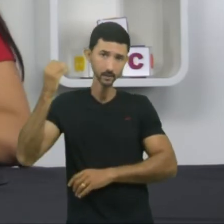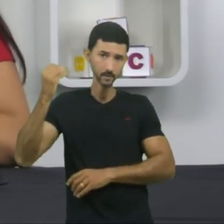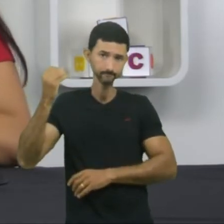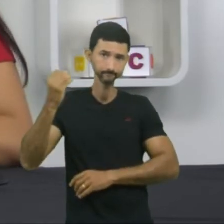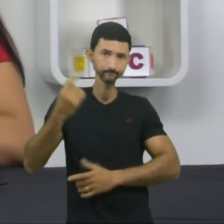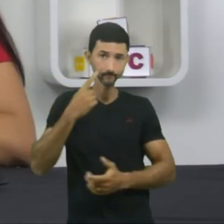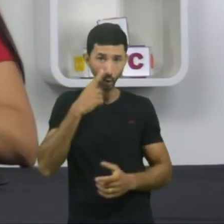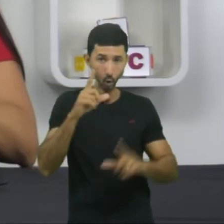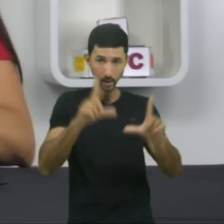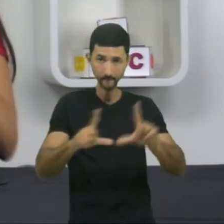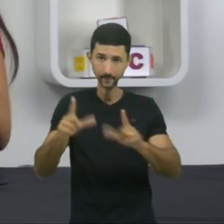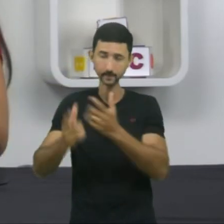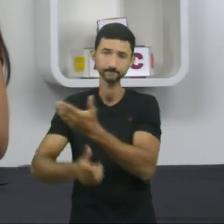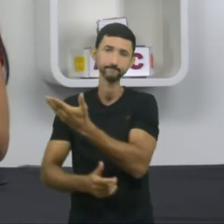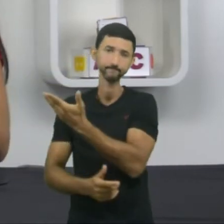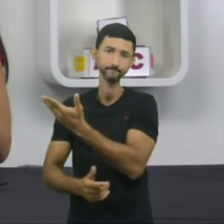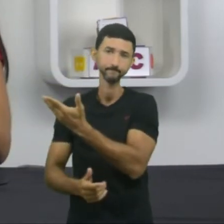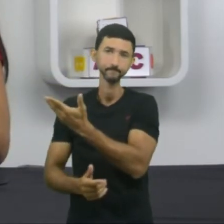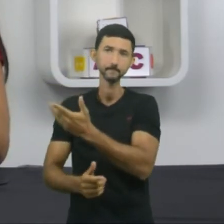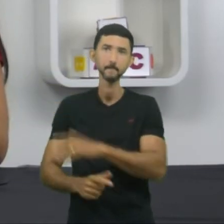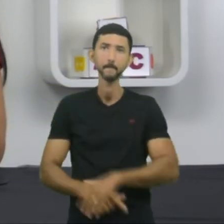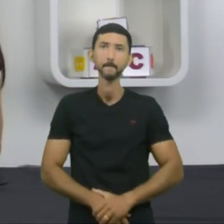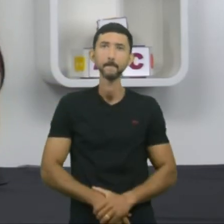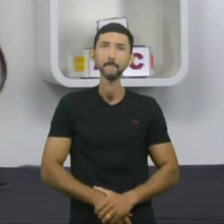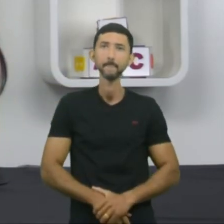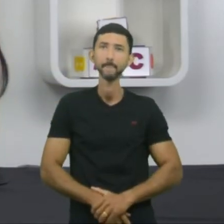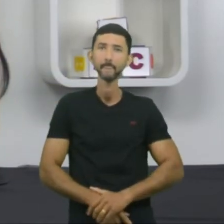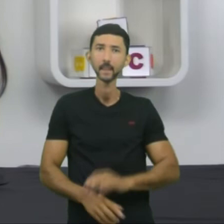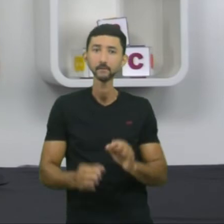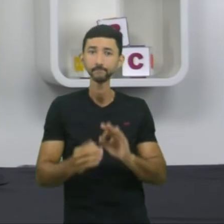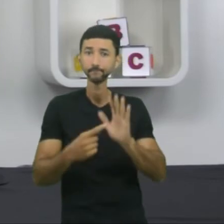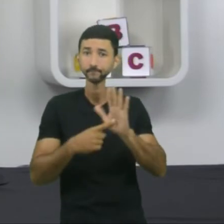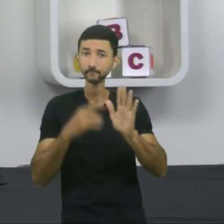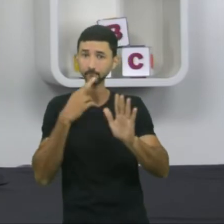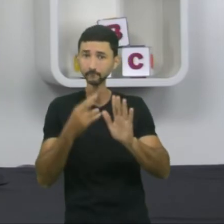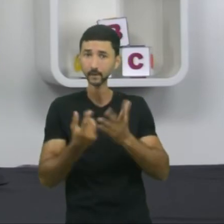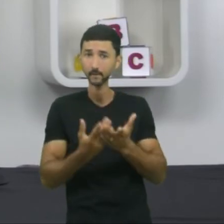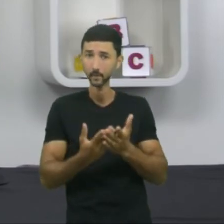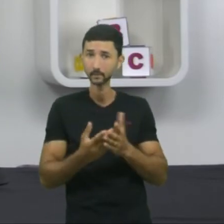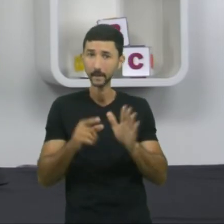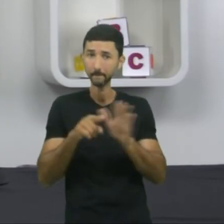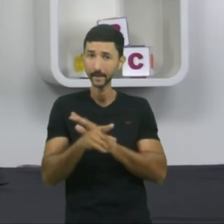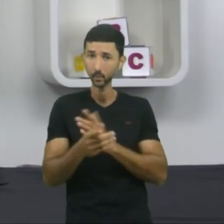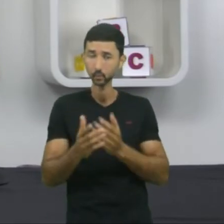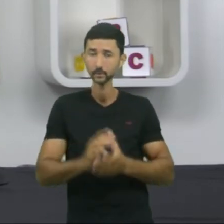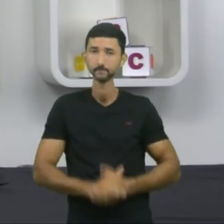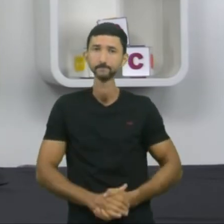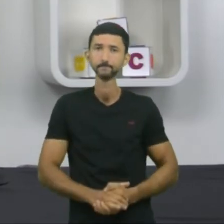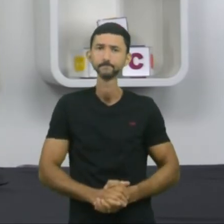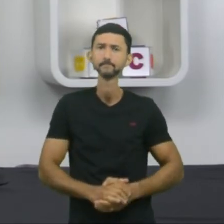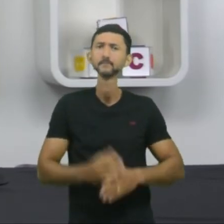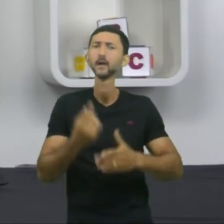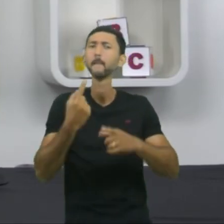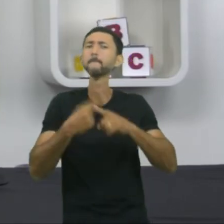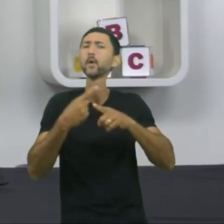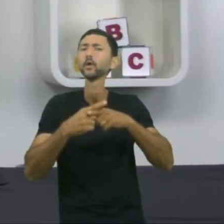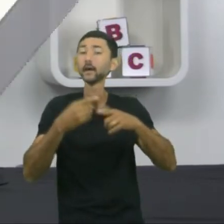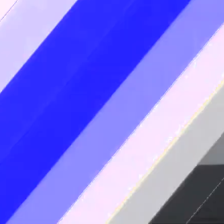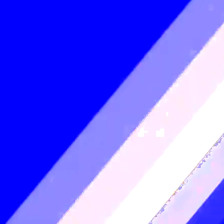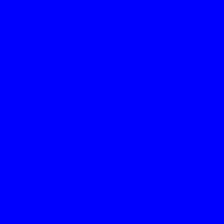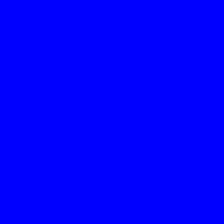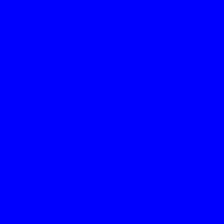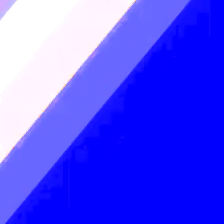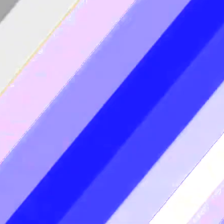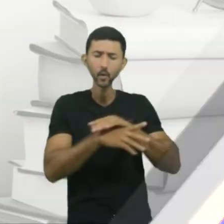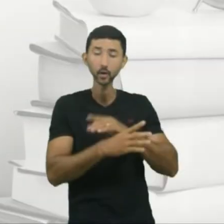na tela eu trago para ti a resposta da seguinte pergunta: poupar para quê? Olha